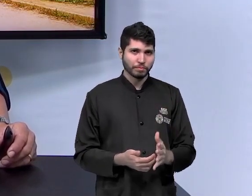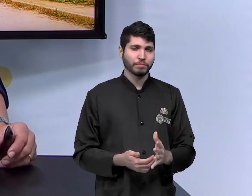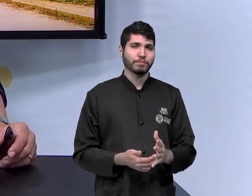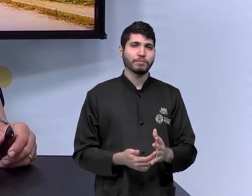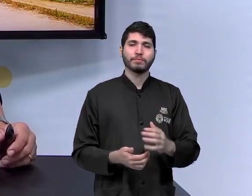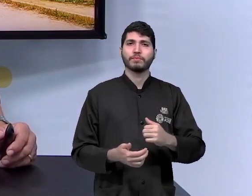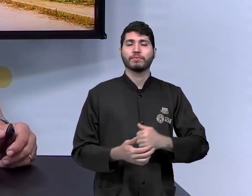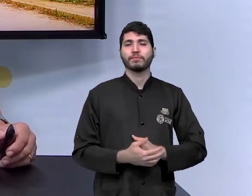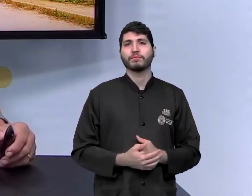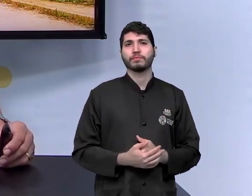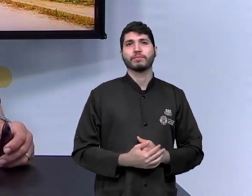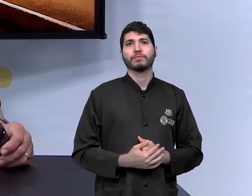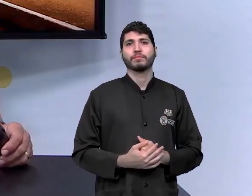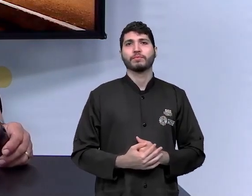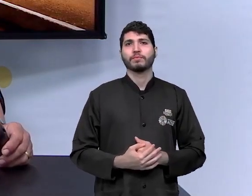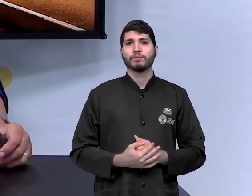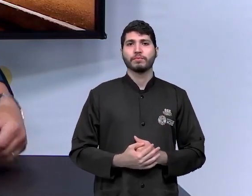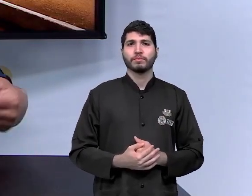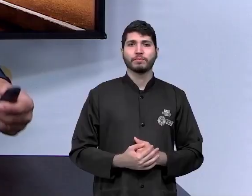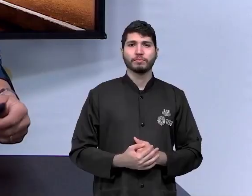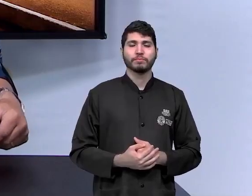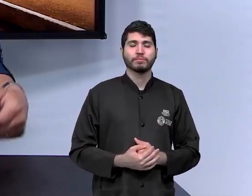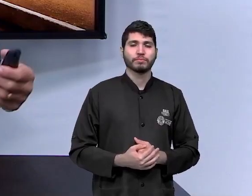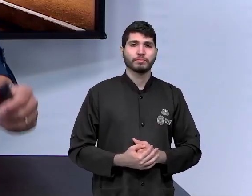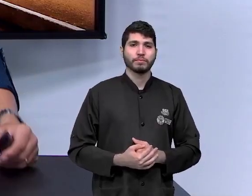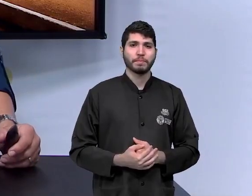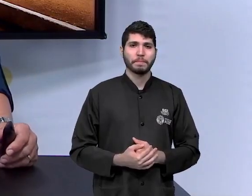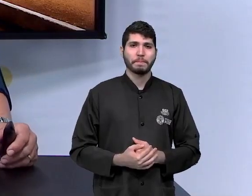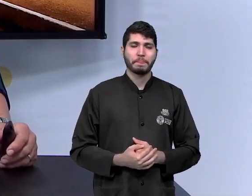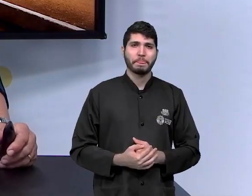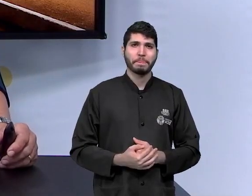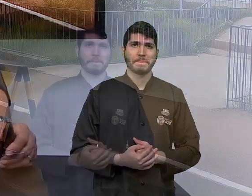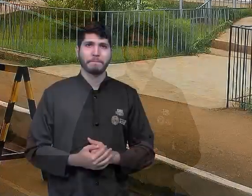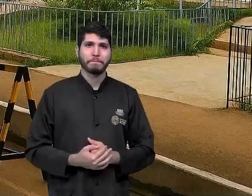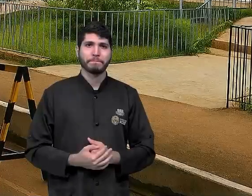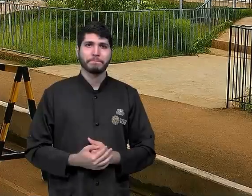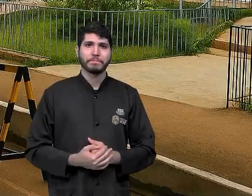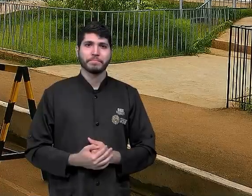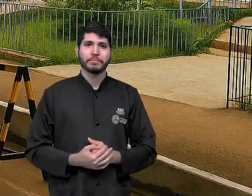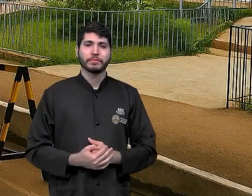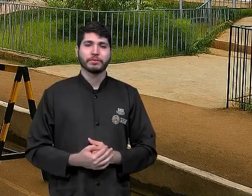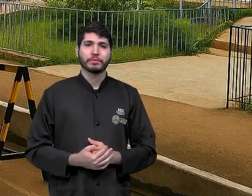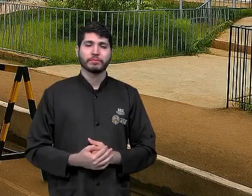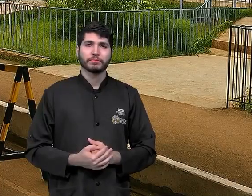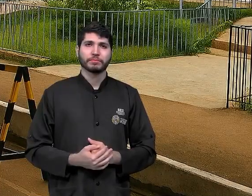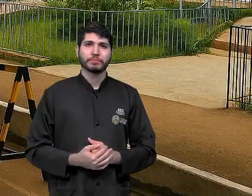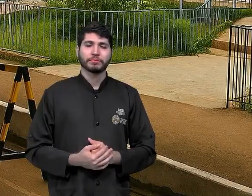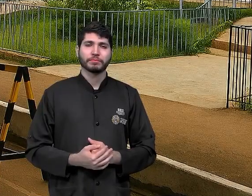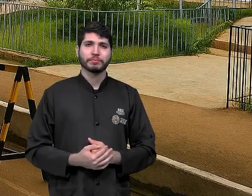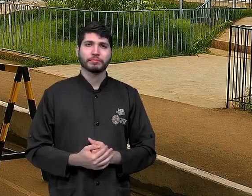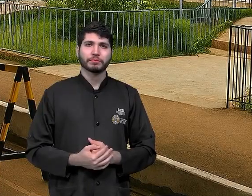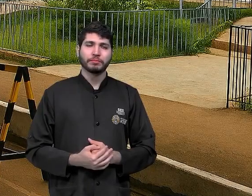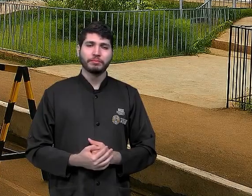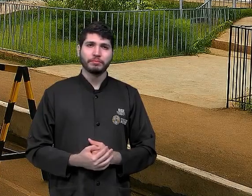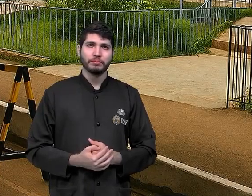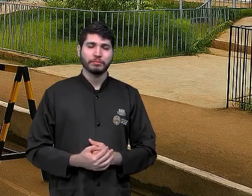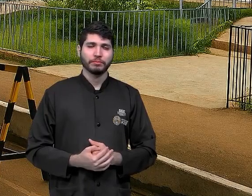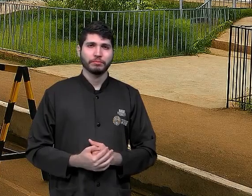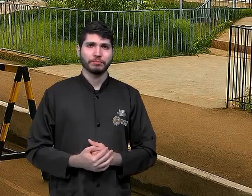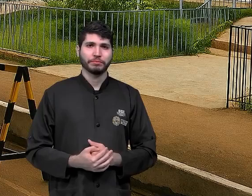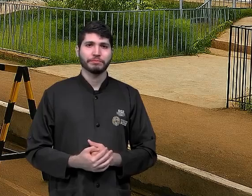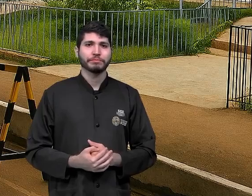melhor do que no Brasil. Tá bom? Continuando aqui, slide na tela. E aí